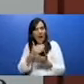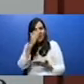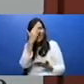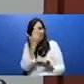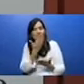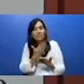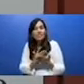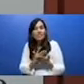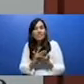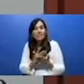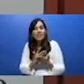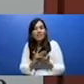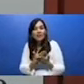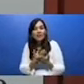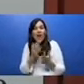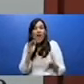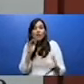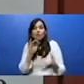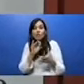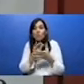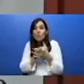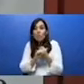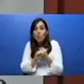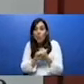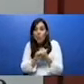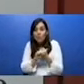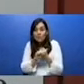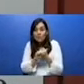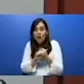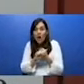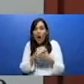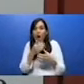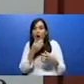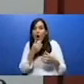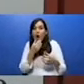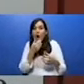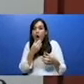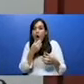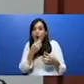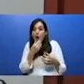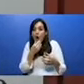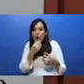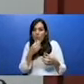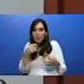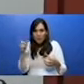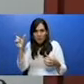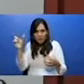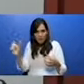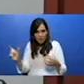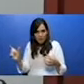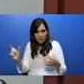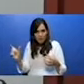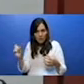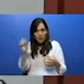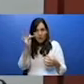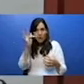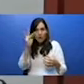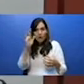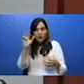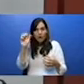ter sido a esposa de Francesco del Giocondo, um